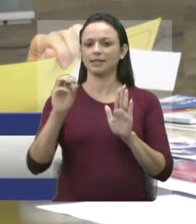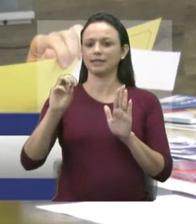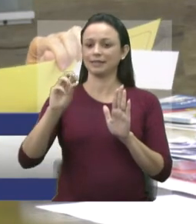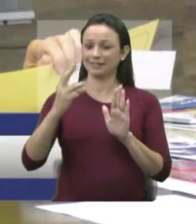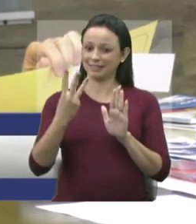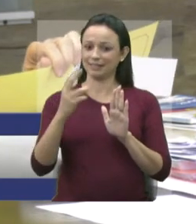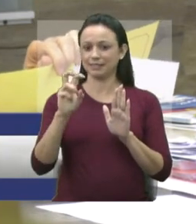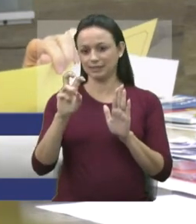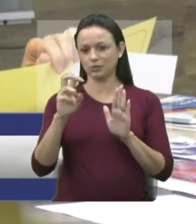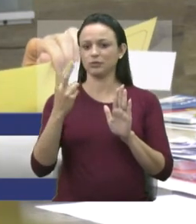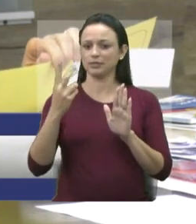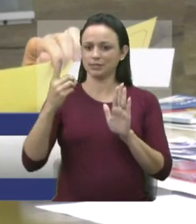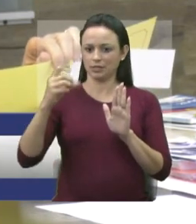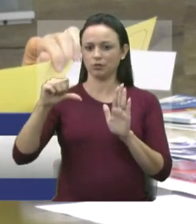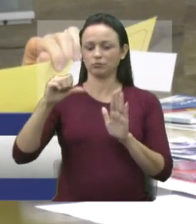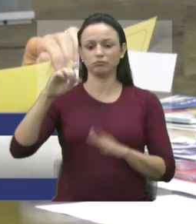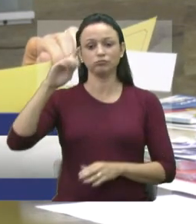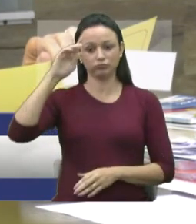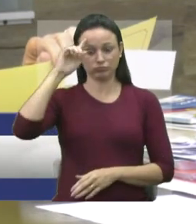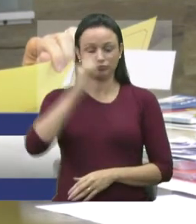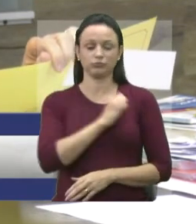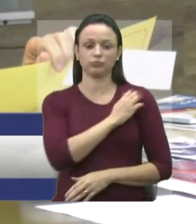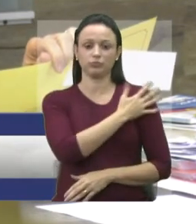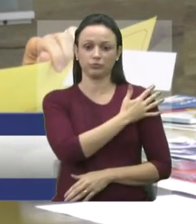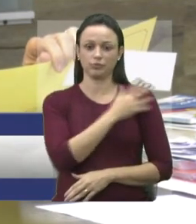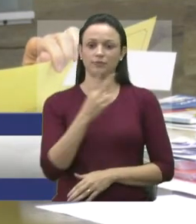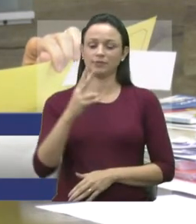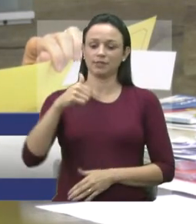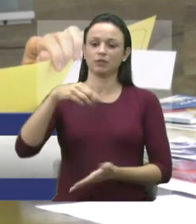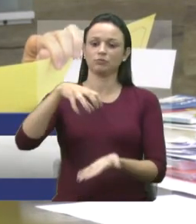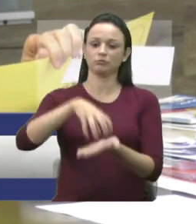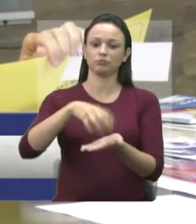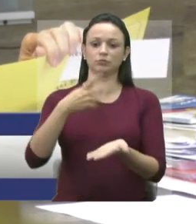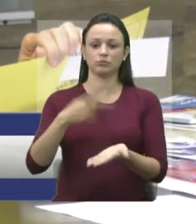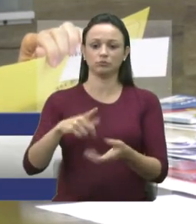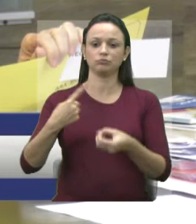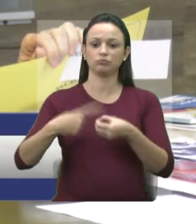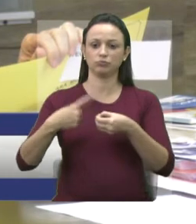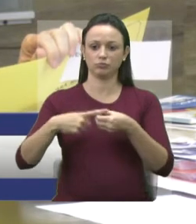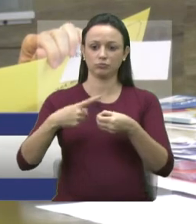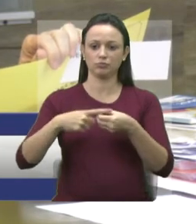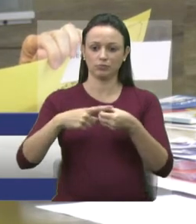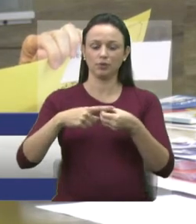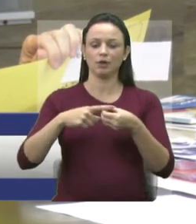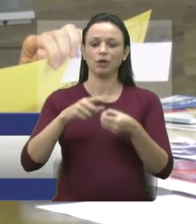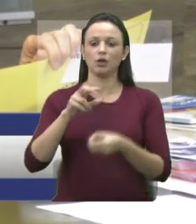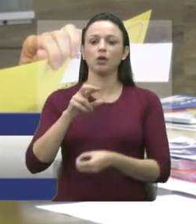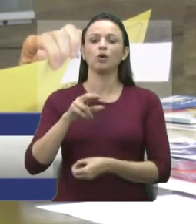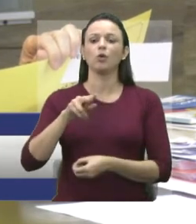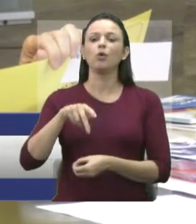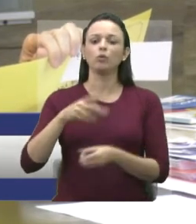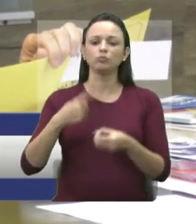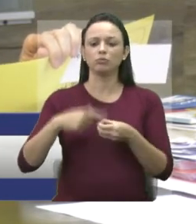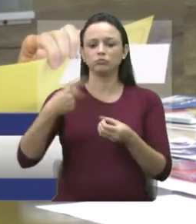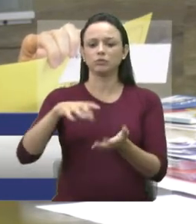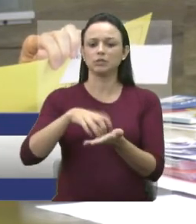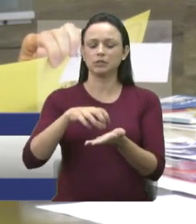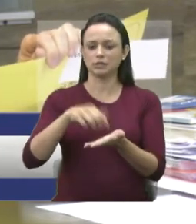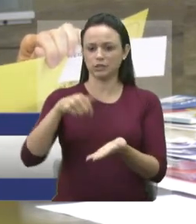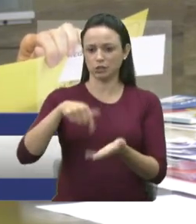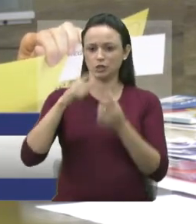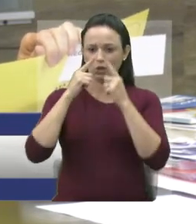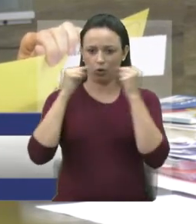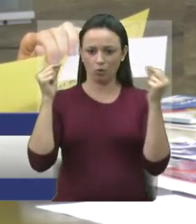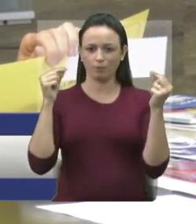27-036-3519, no comandante do 27º Batalhão de Polícia Militar do Interior, Tenente PM Rudenberg Rocha, ao